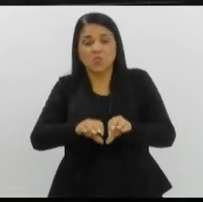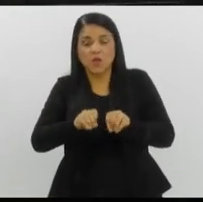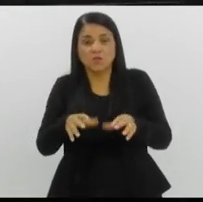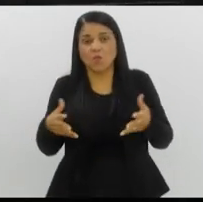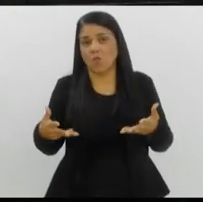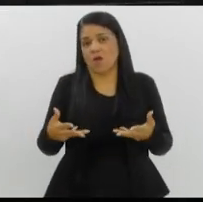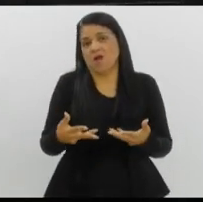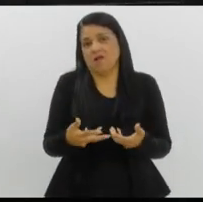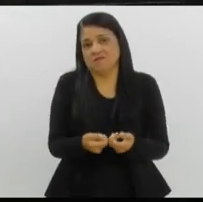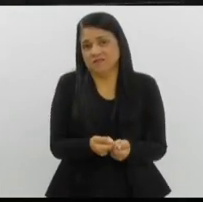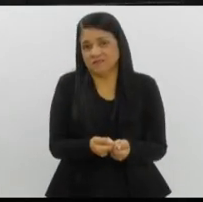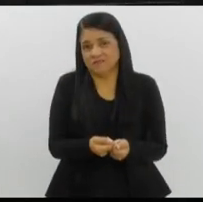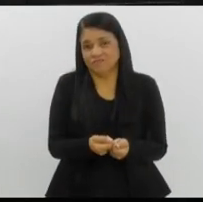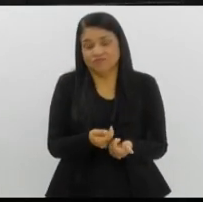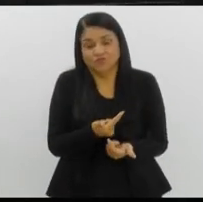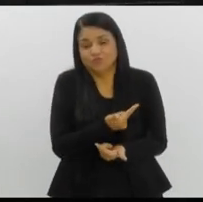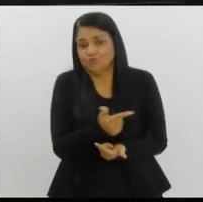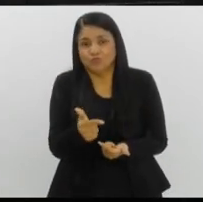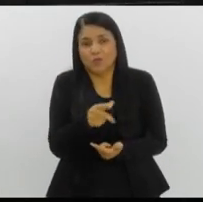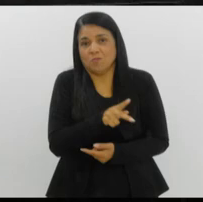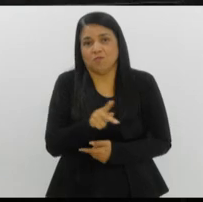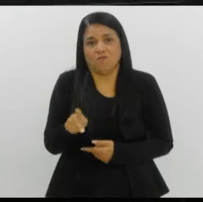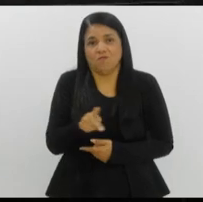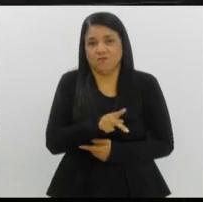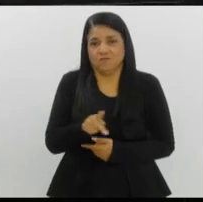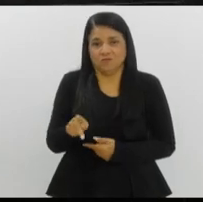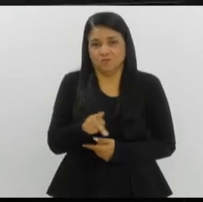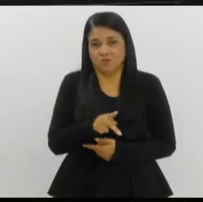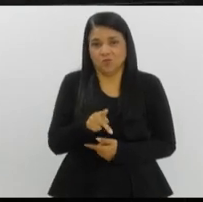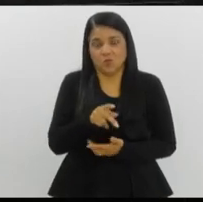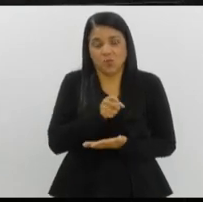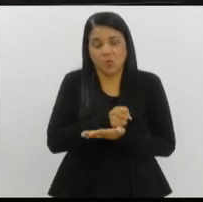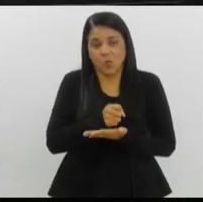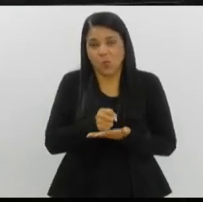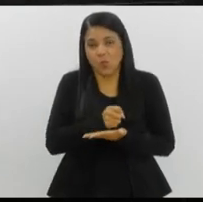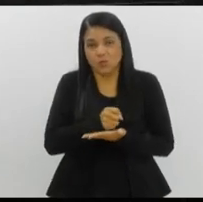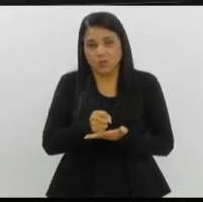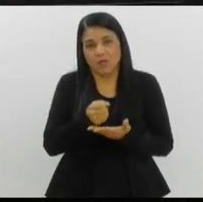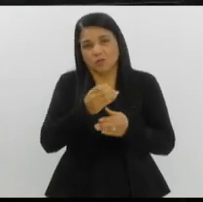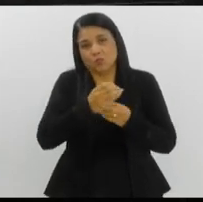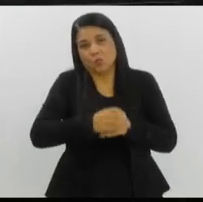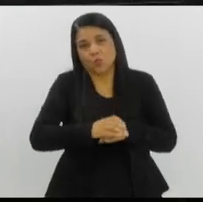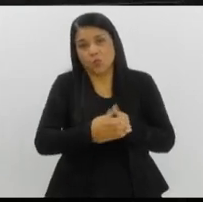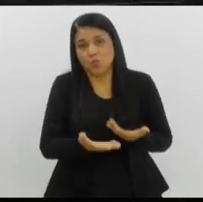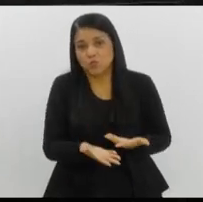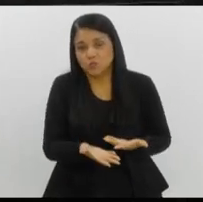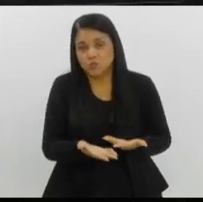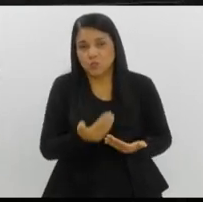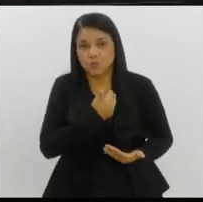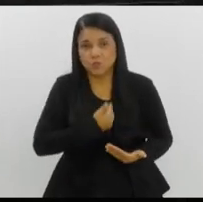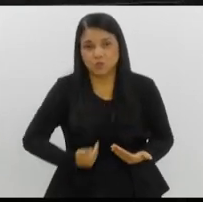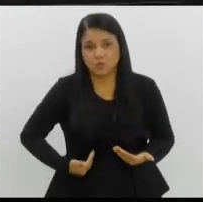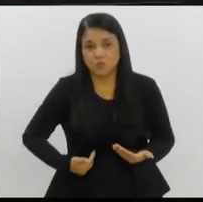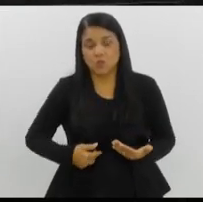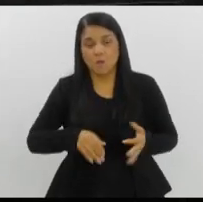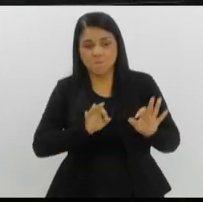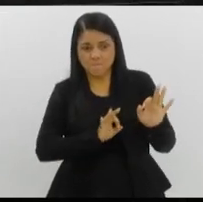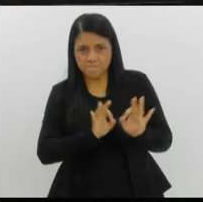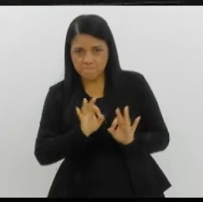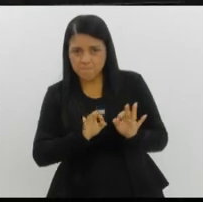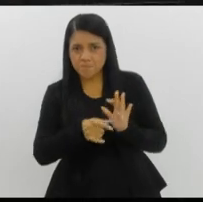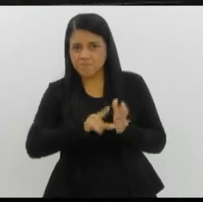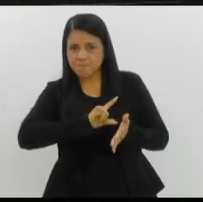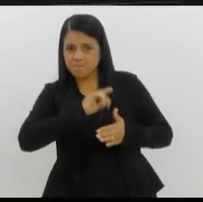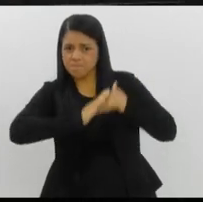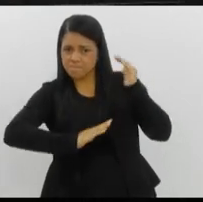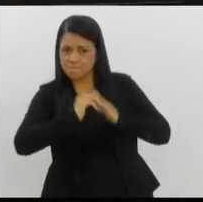qualidade sem professores contratados por concurso público, bem preparados e